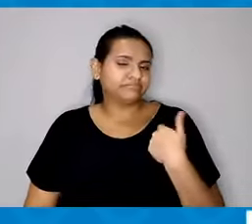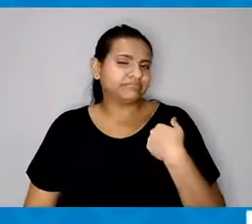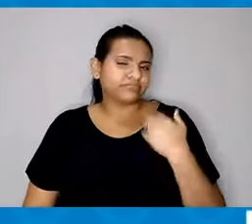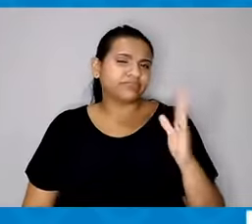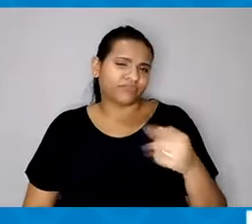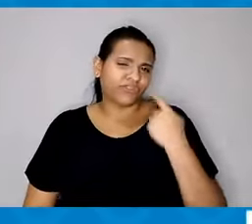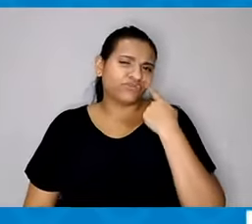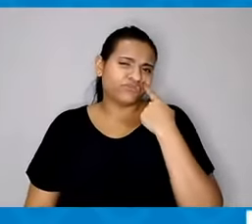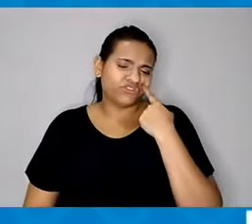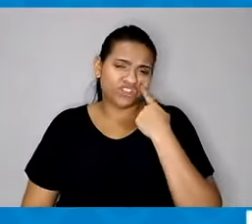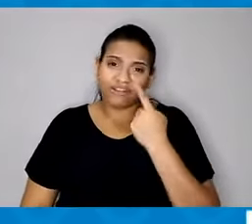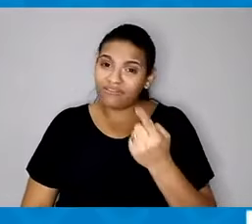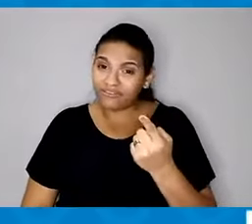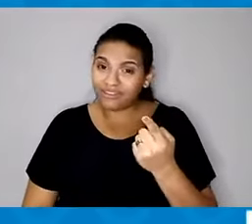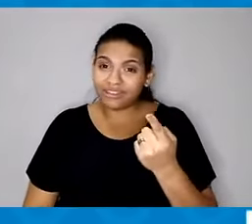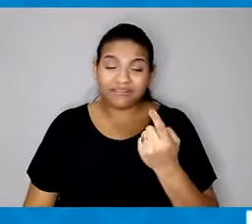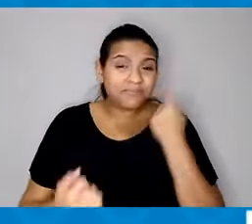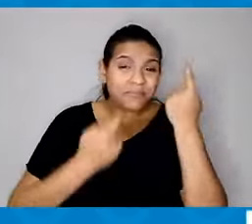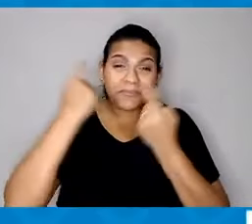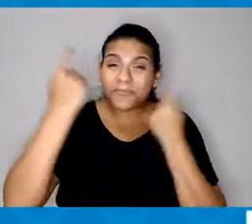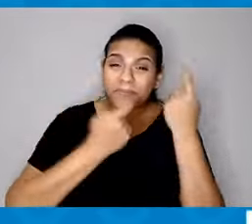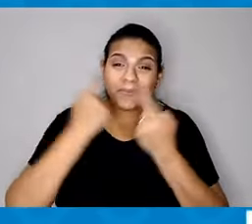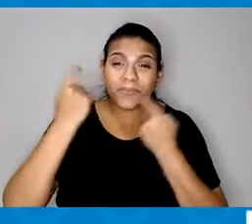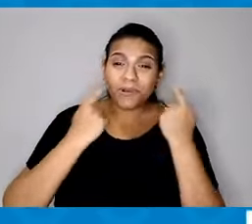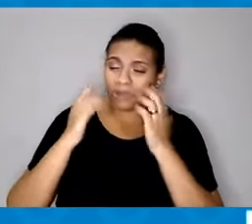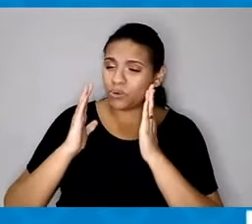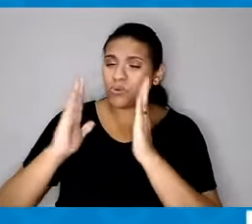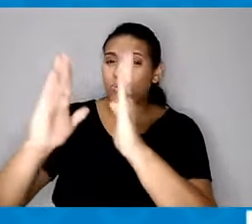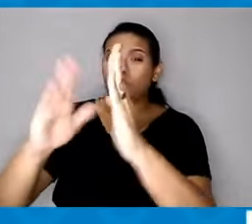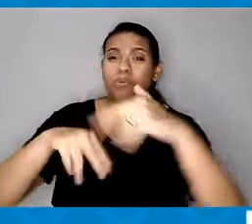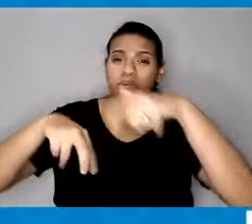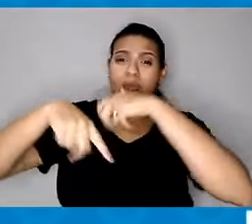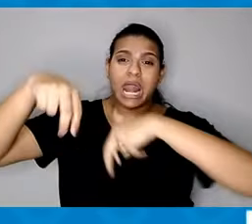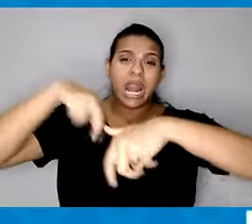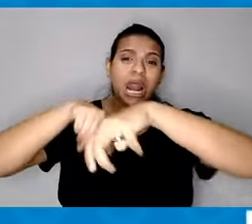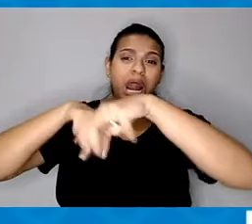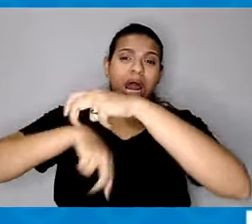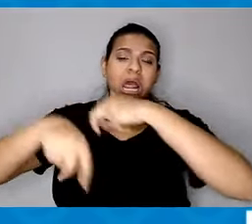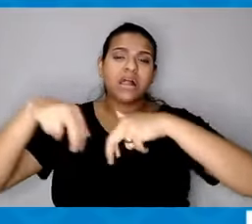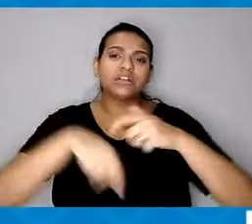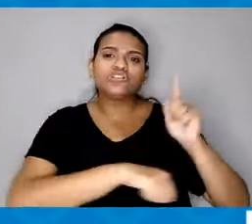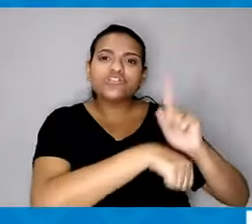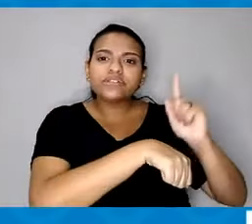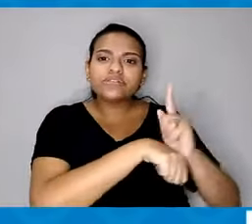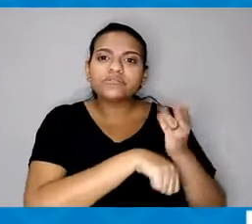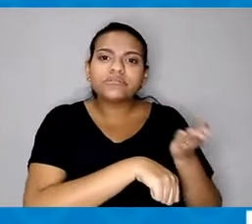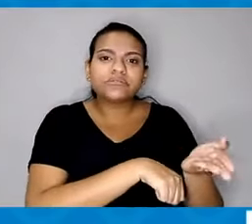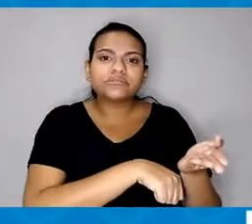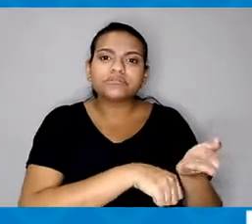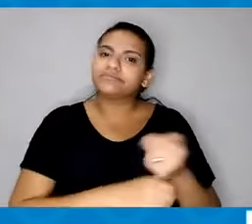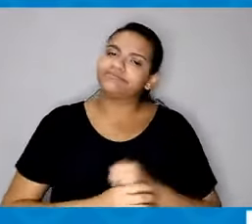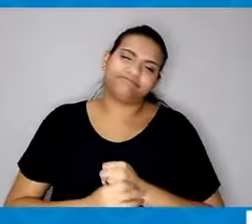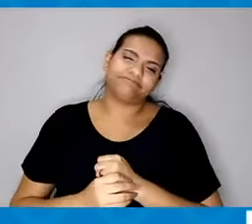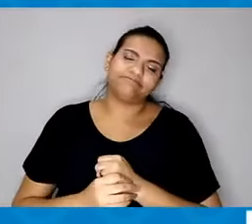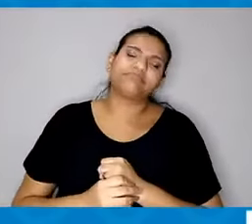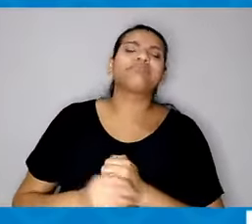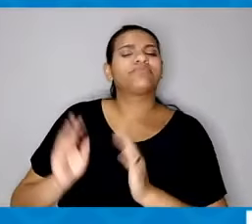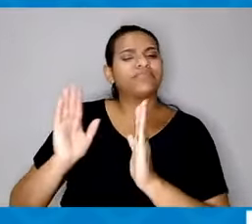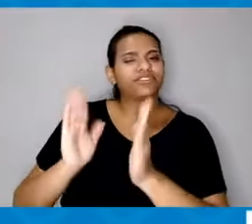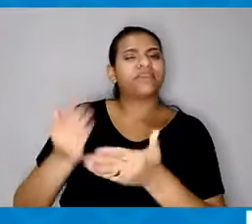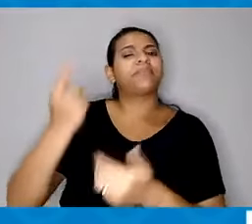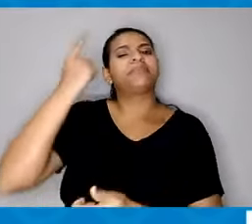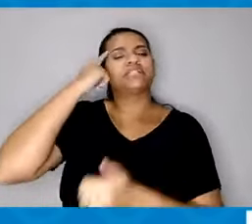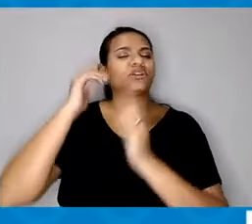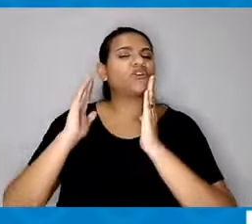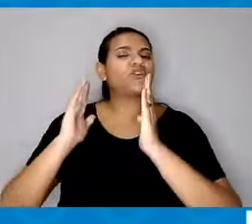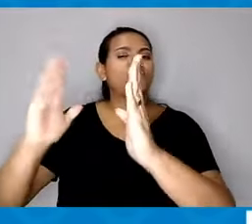vejo muitos gestores preocupados com o fluxo de crianças no corredor. Gente, as crianças deviam se autogerenciar no corredor, mas para isso